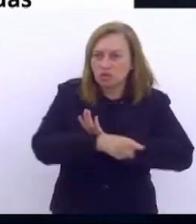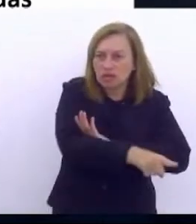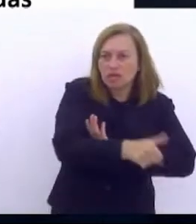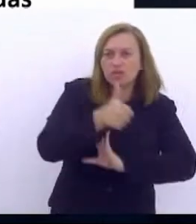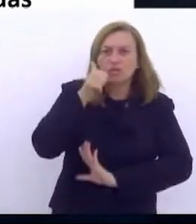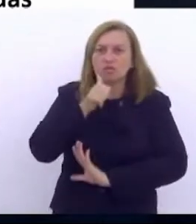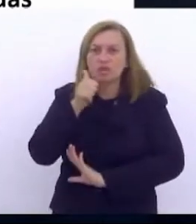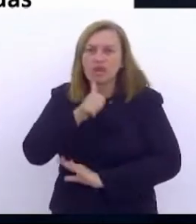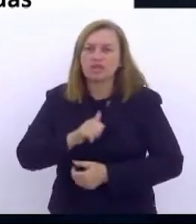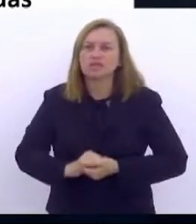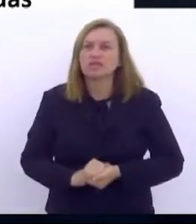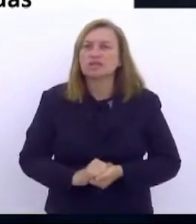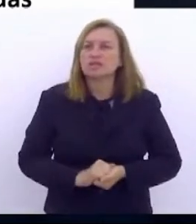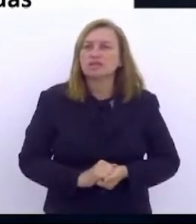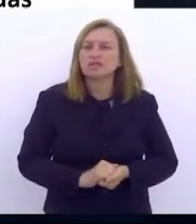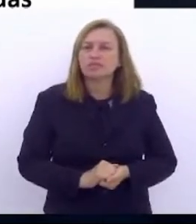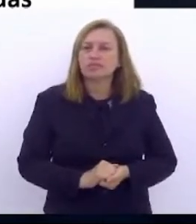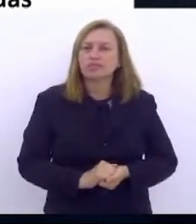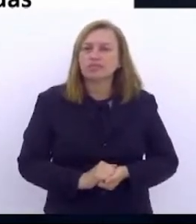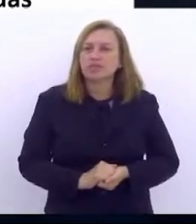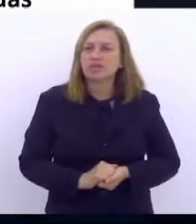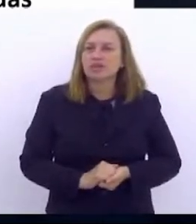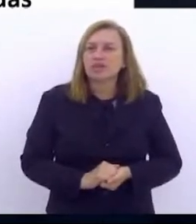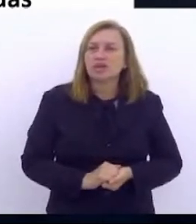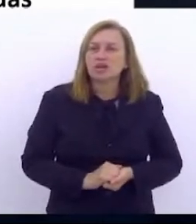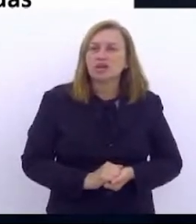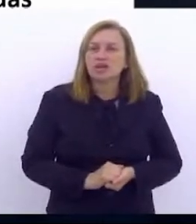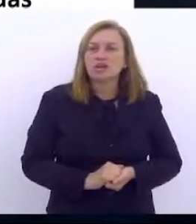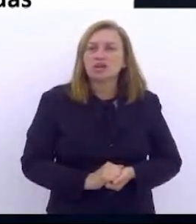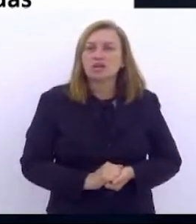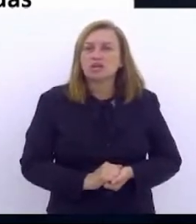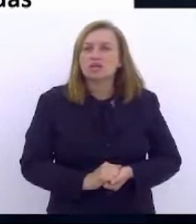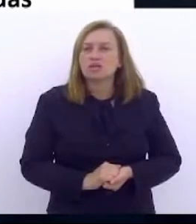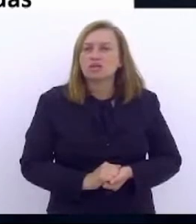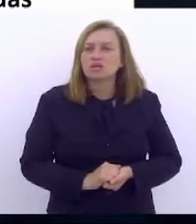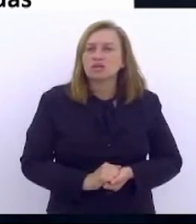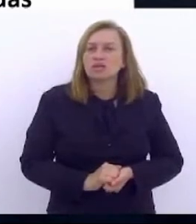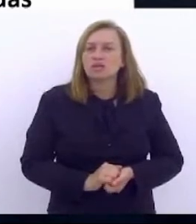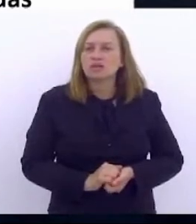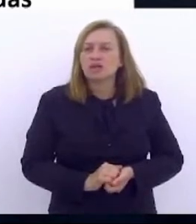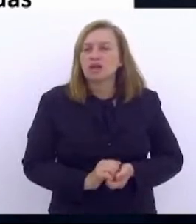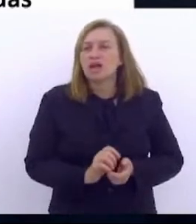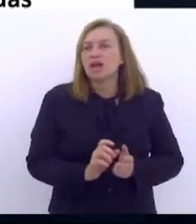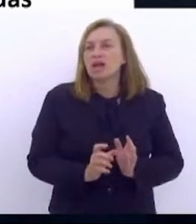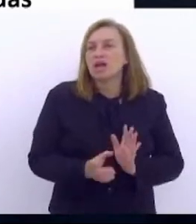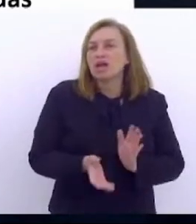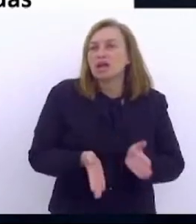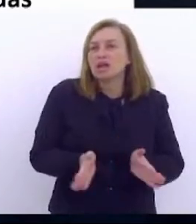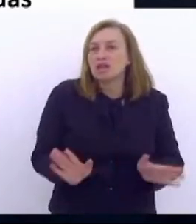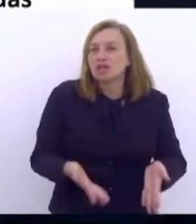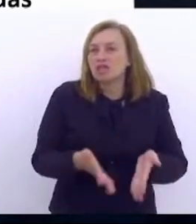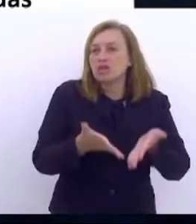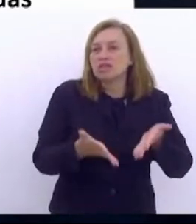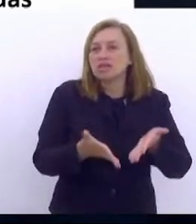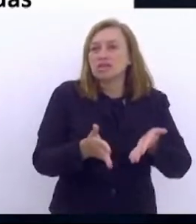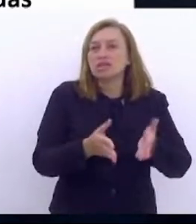com as mulheres, né, no sentido de que a mulher, tinha um que usava o termo motivada a abortar,